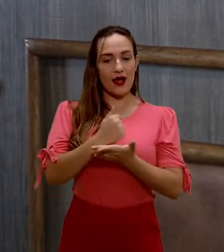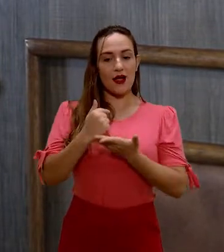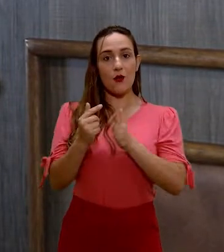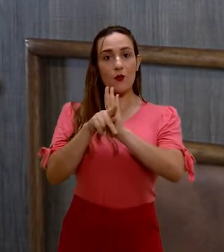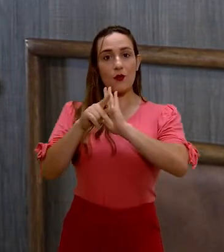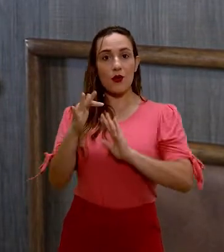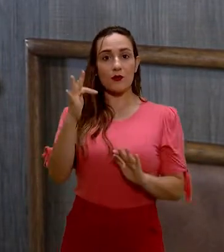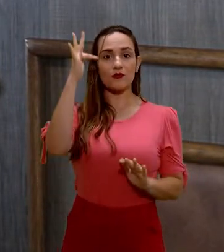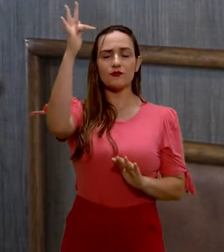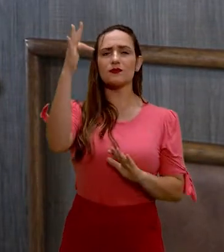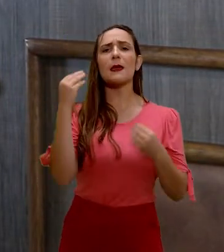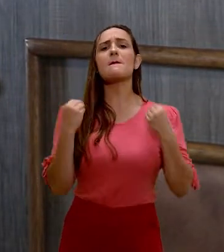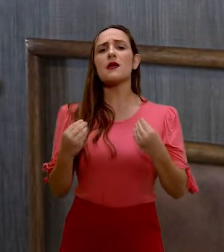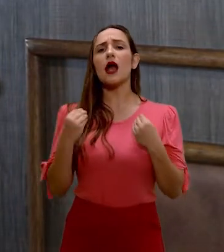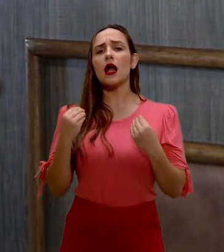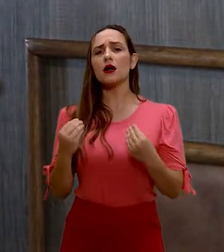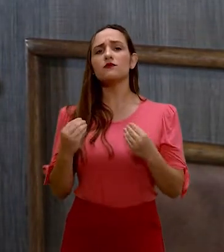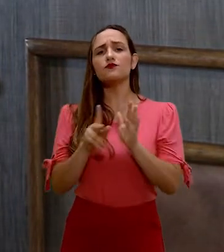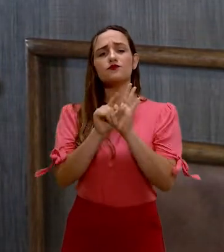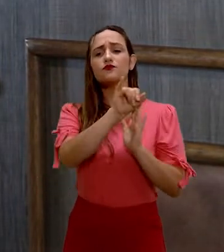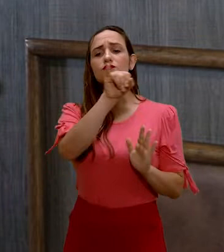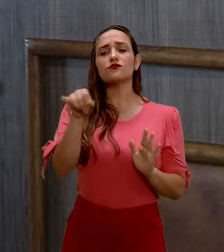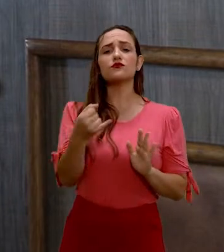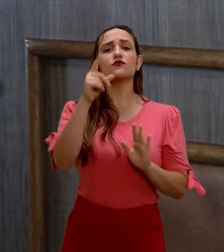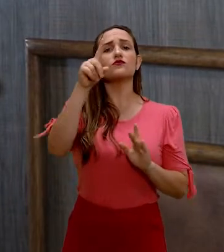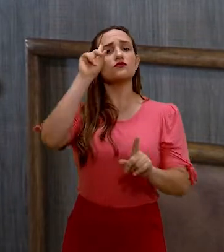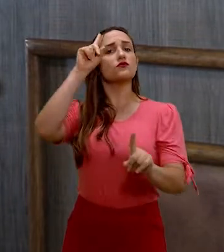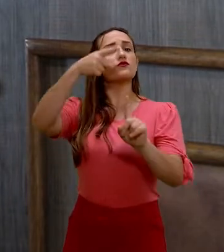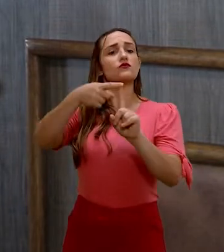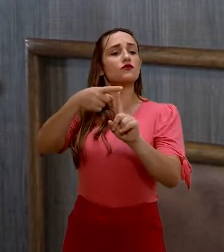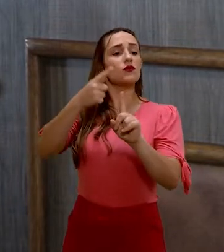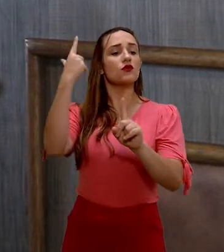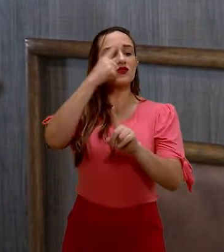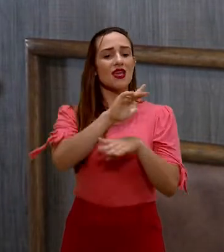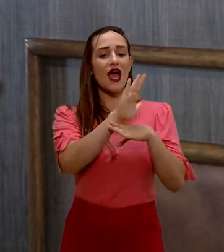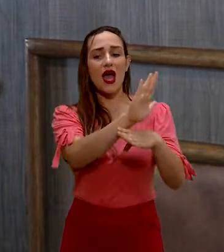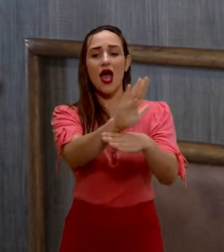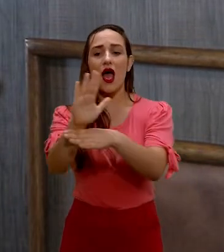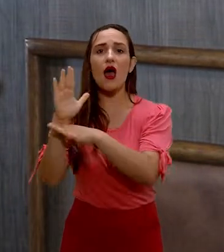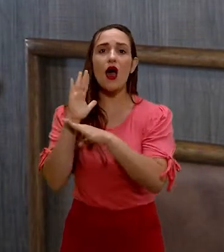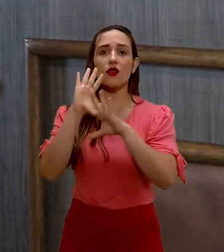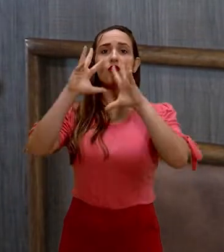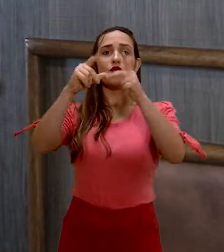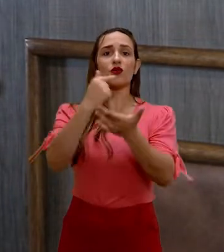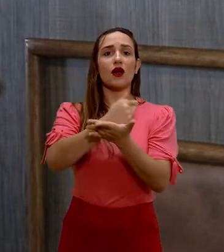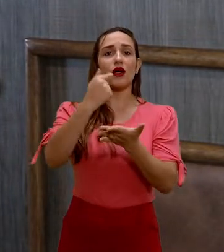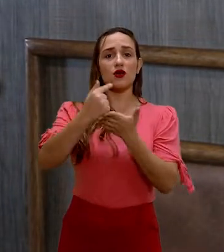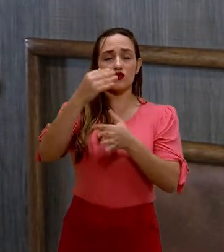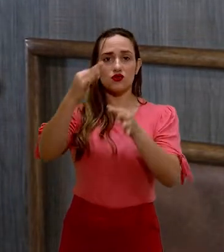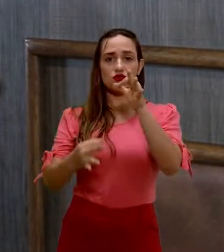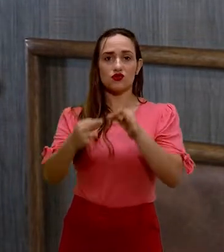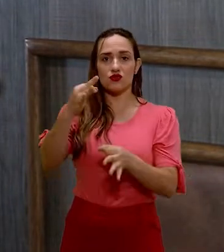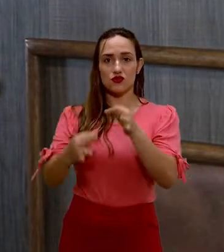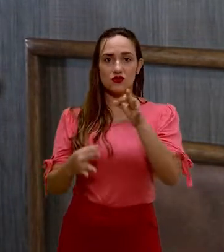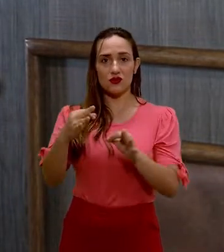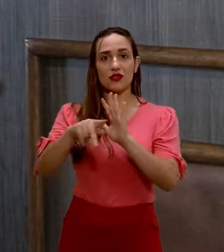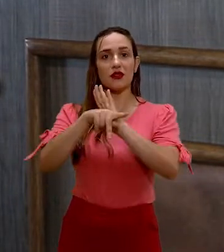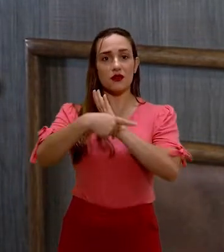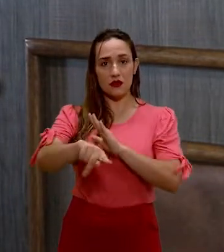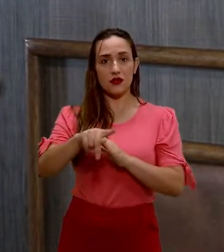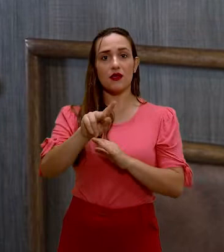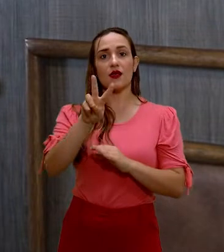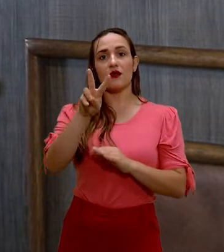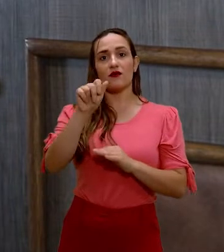o projeto veio para servir como uma extensão dos cartórios judiciais de primeiro grau e atuar em varas de execução